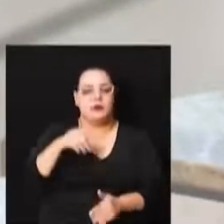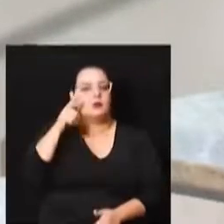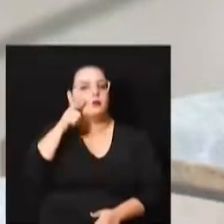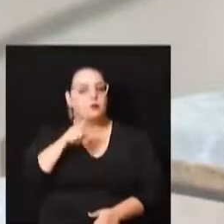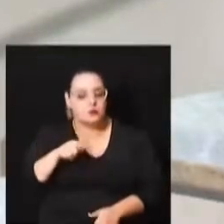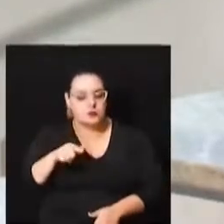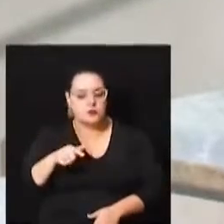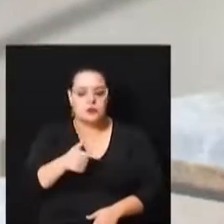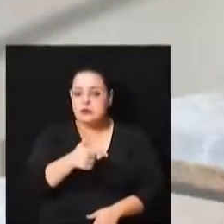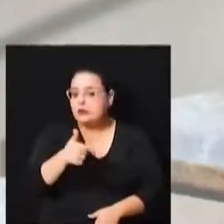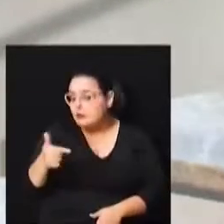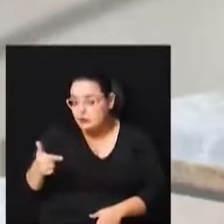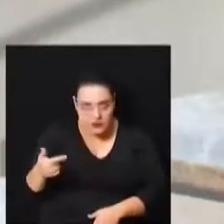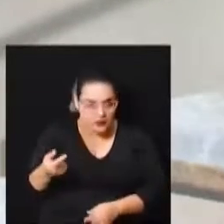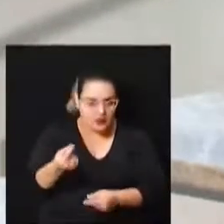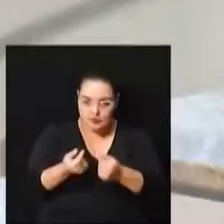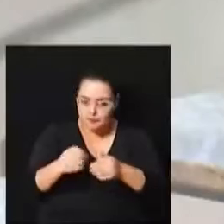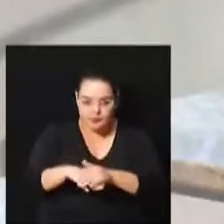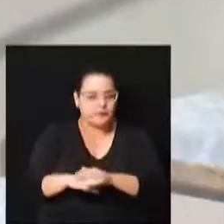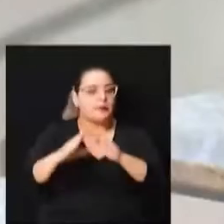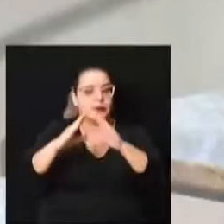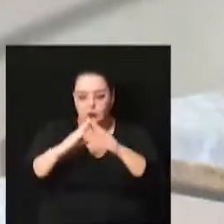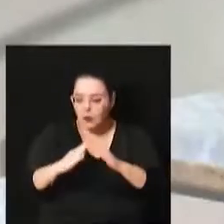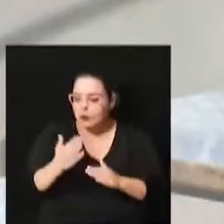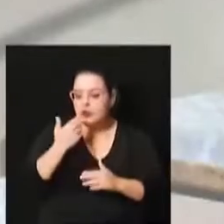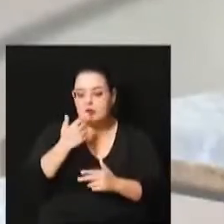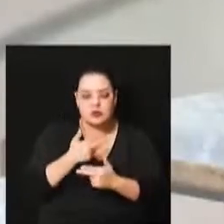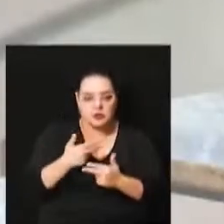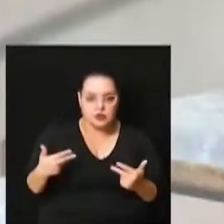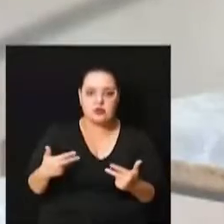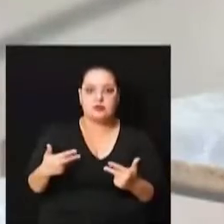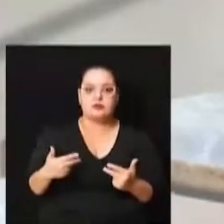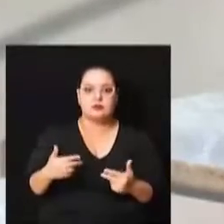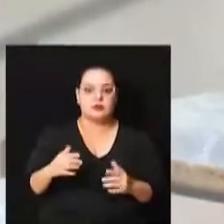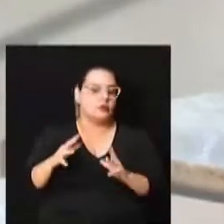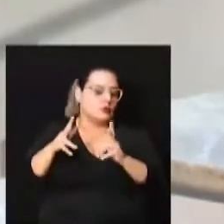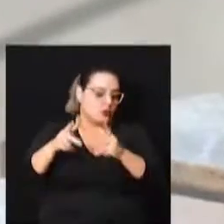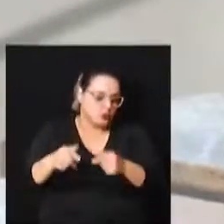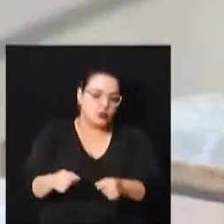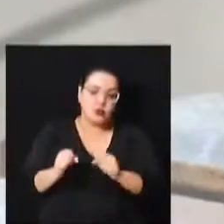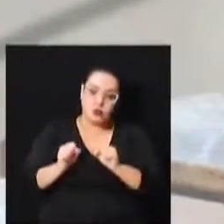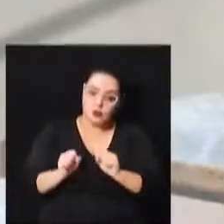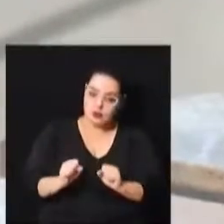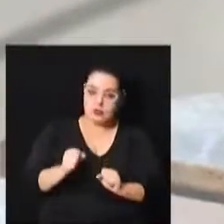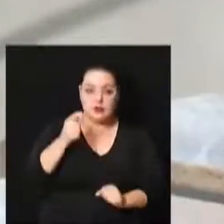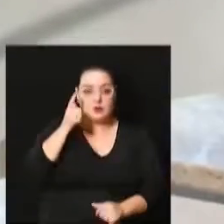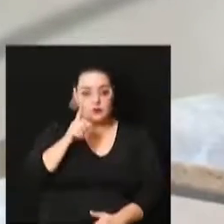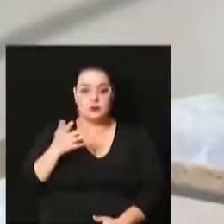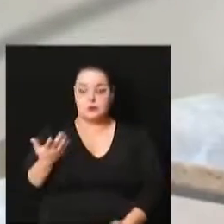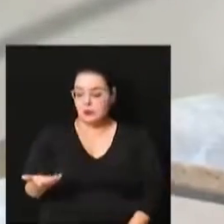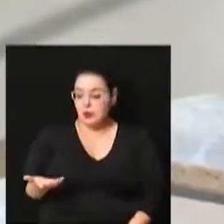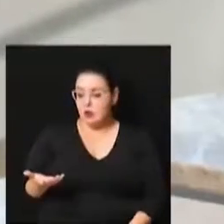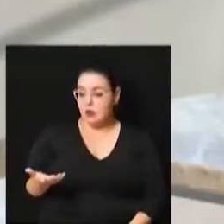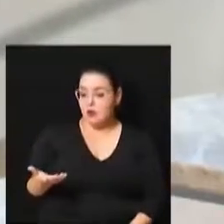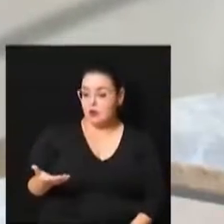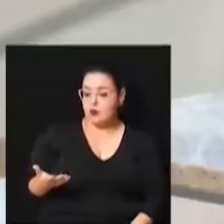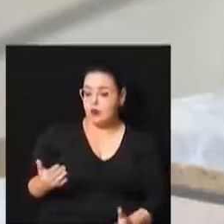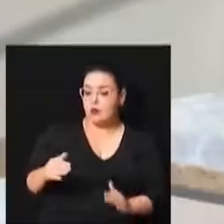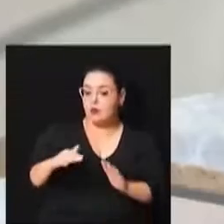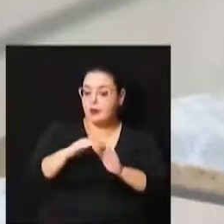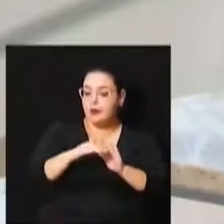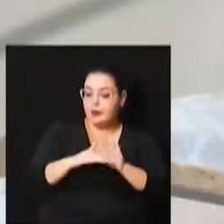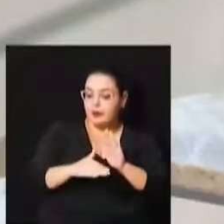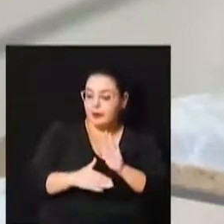me manter sem emprego nos primeiros meses, para moradia, para alimentação e tudo que eu puder conseguir. Bom, então a gente está